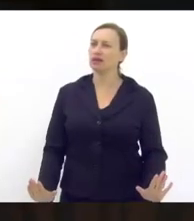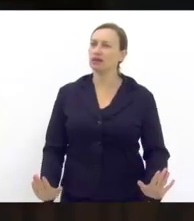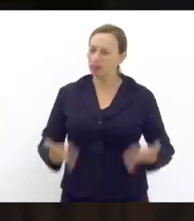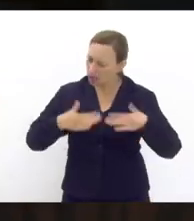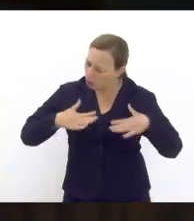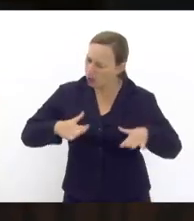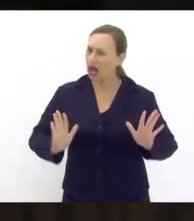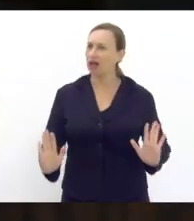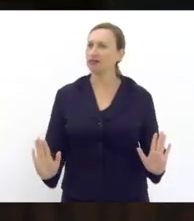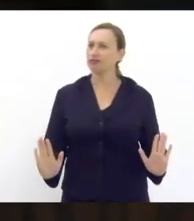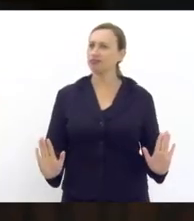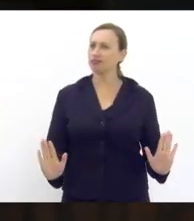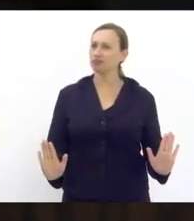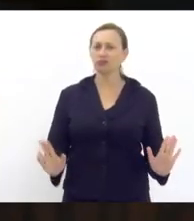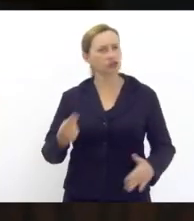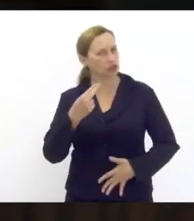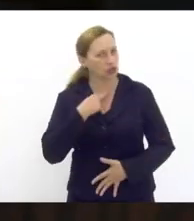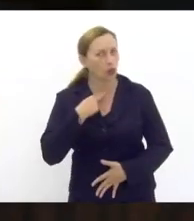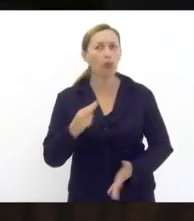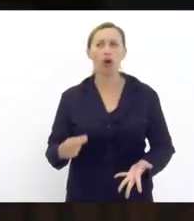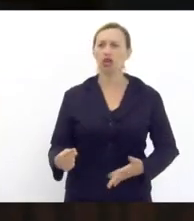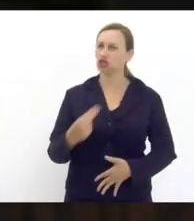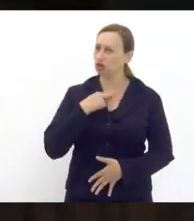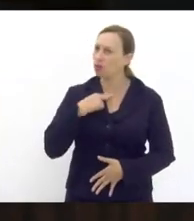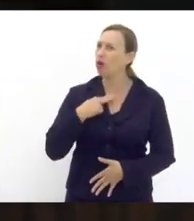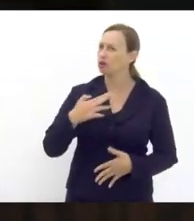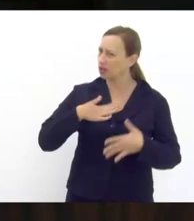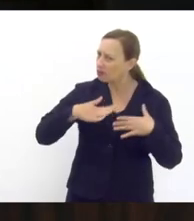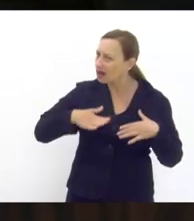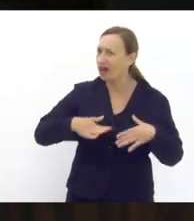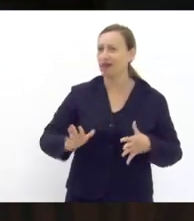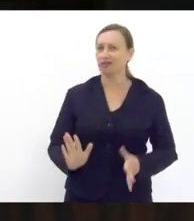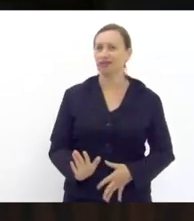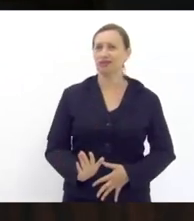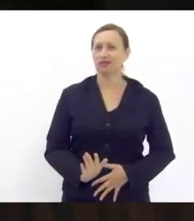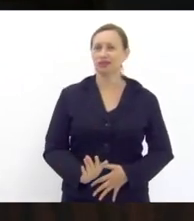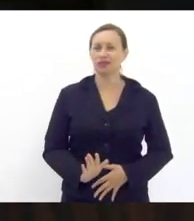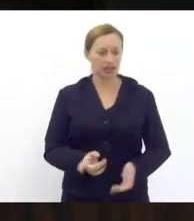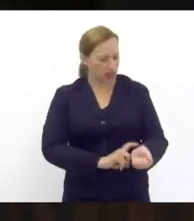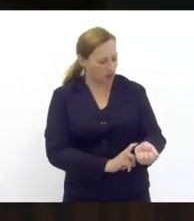vamos acalmar aqui. Isso aí não pode. Vamos acalmar os ânimos aí.